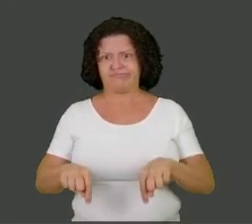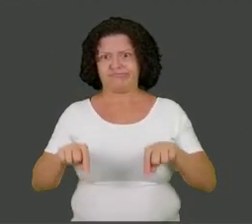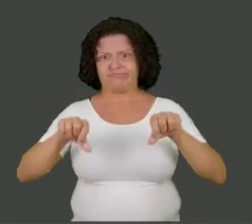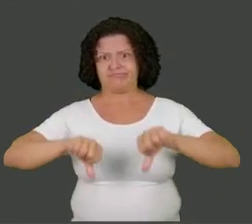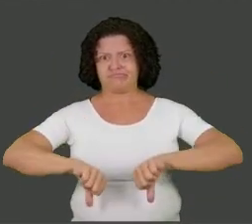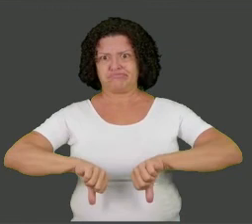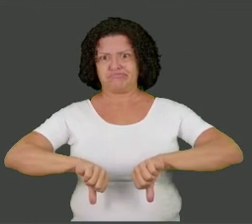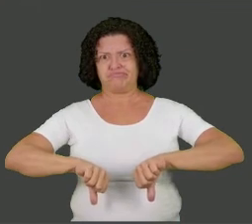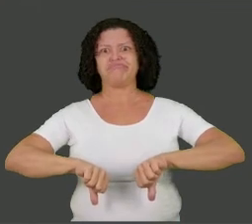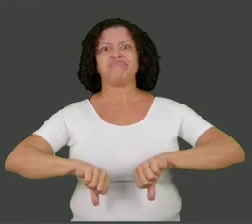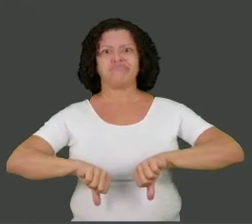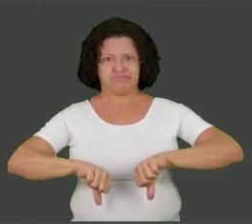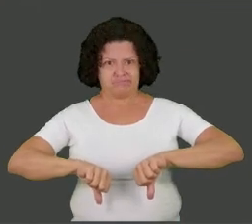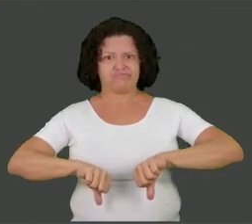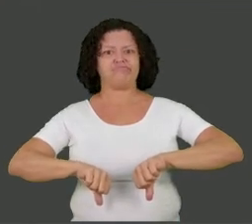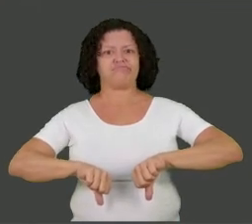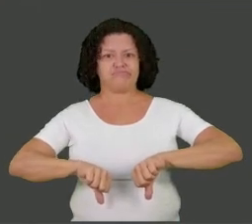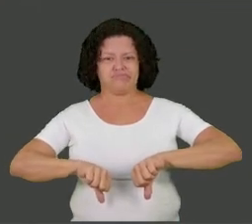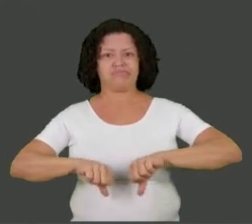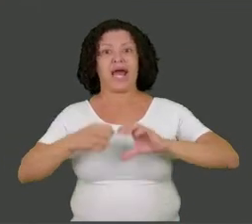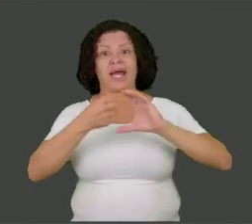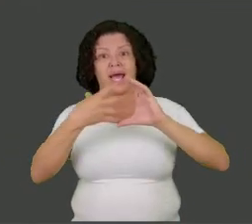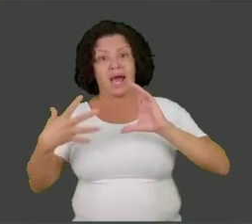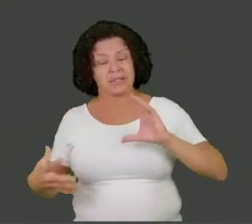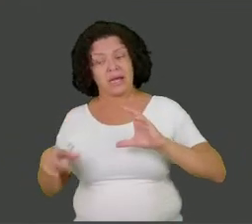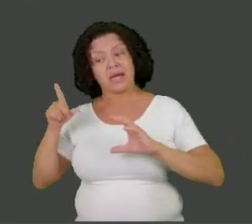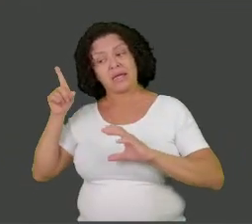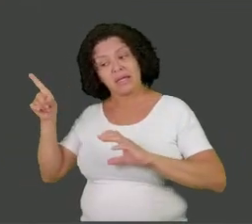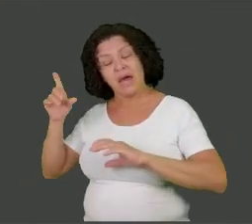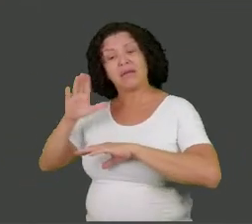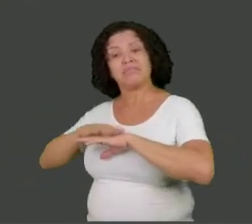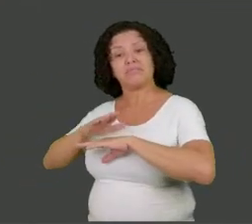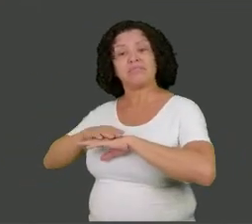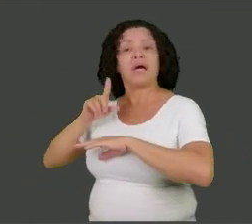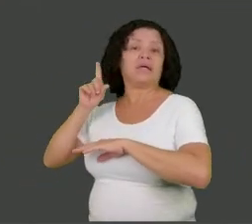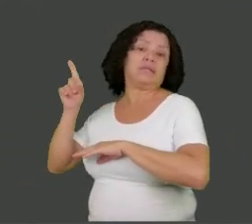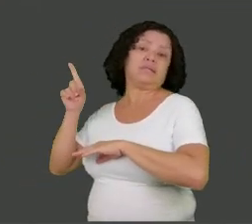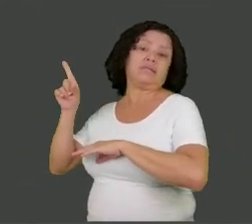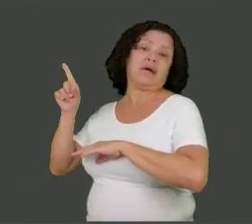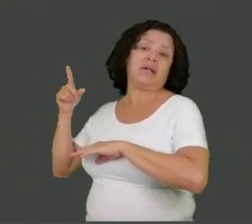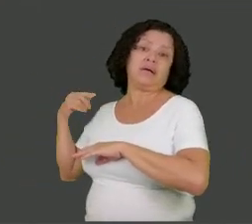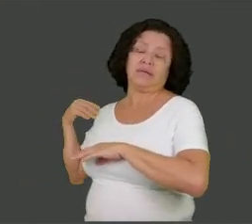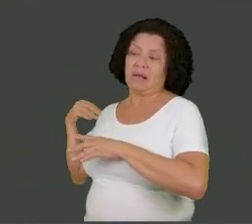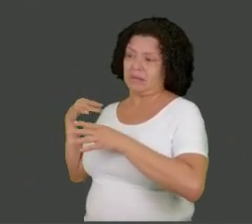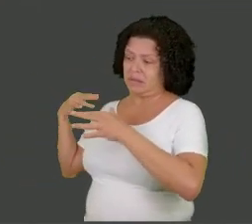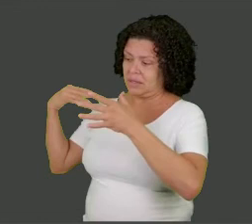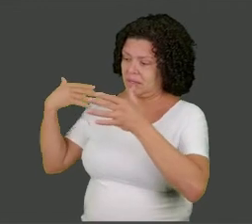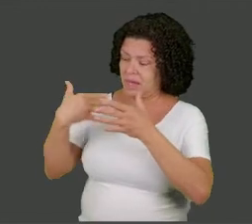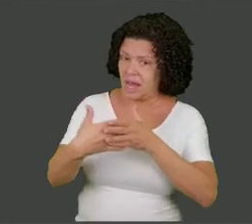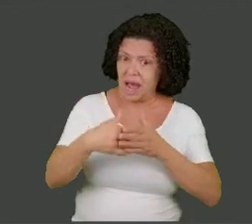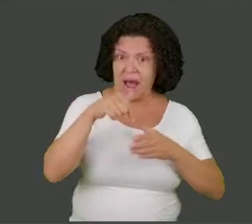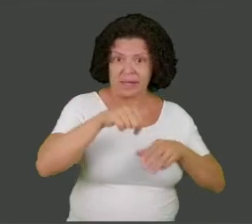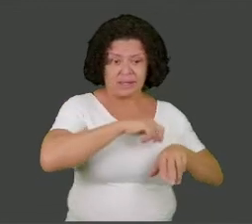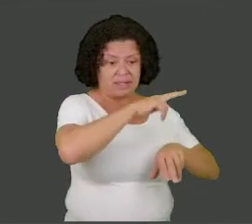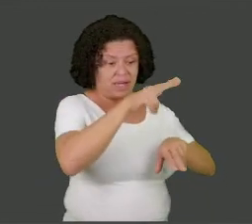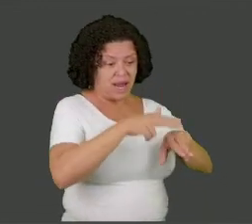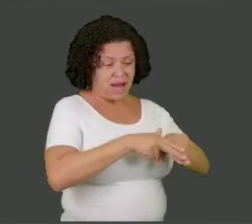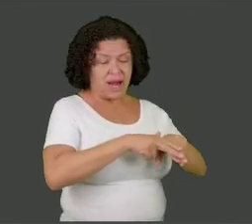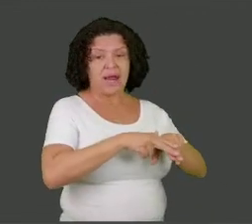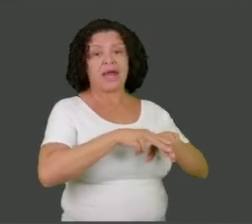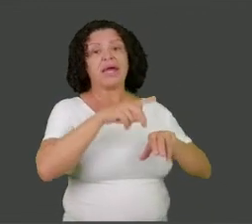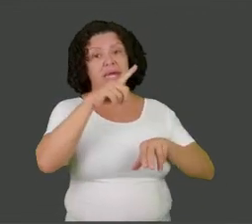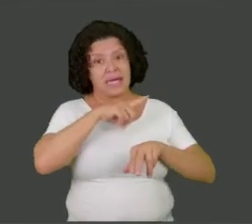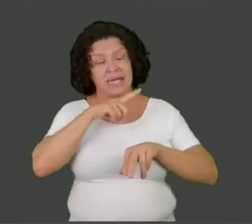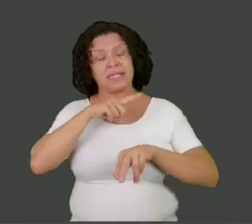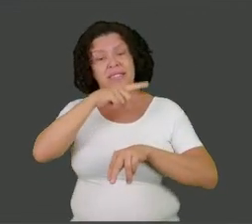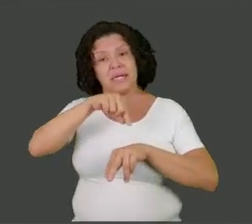numa região já mais desagradável, né, conforme a característica que lhe era própria, que ele traçou durante